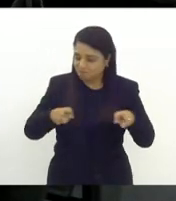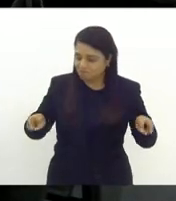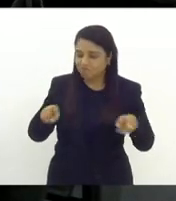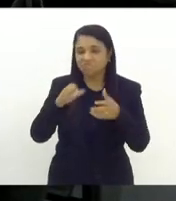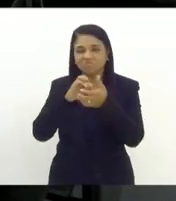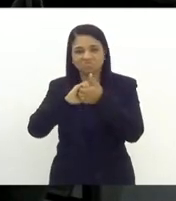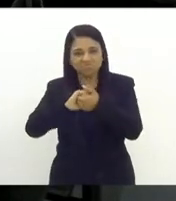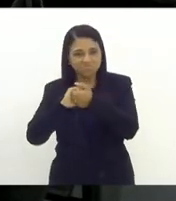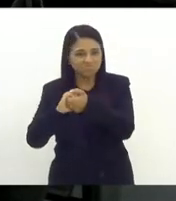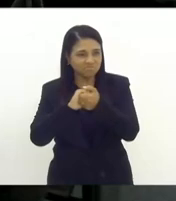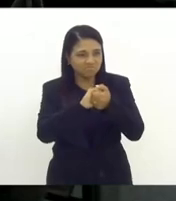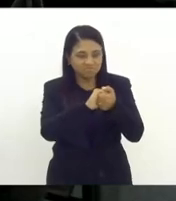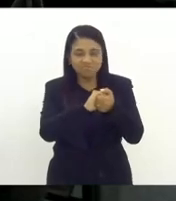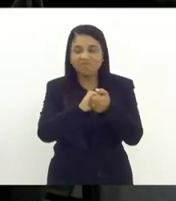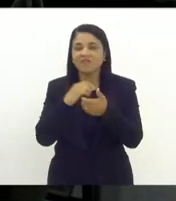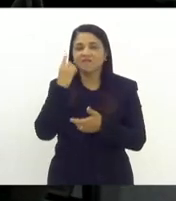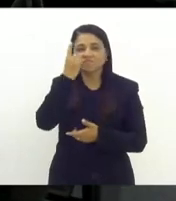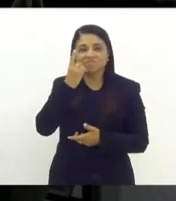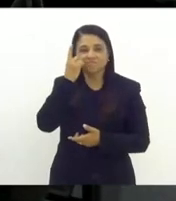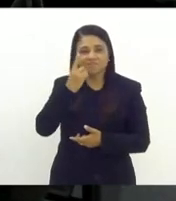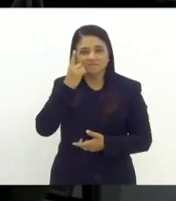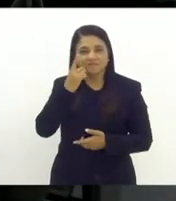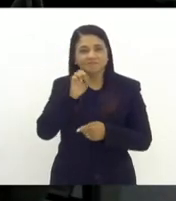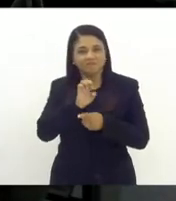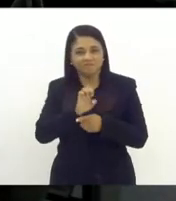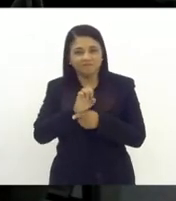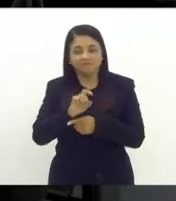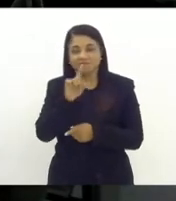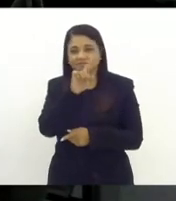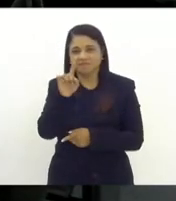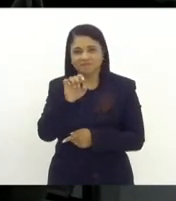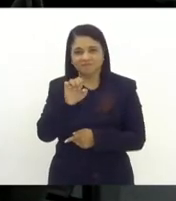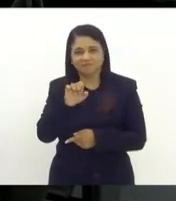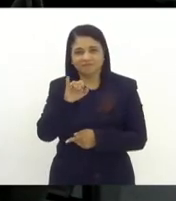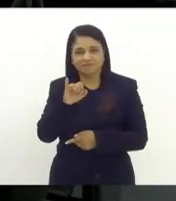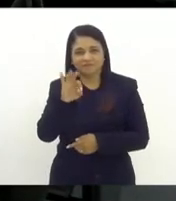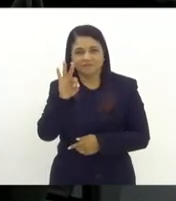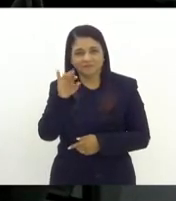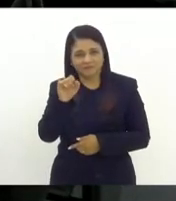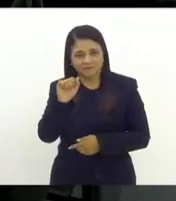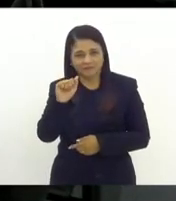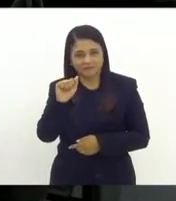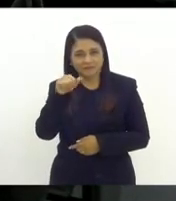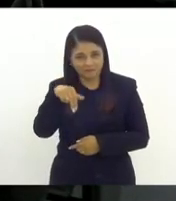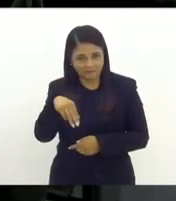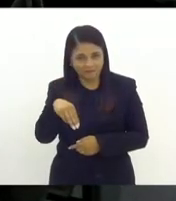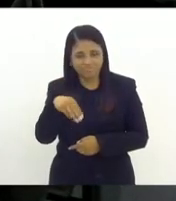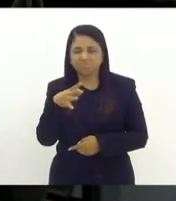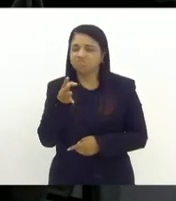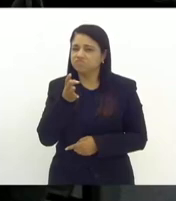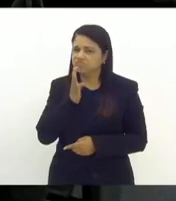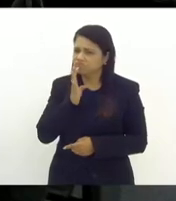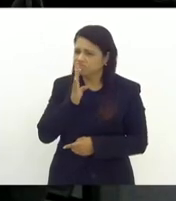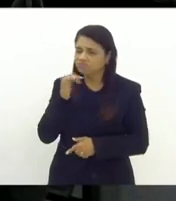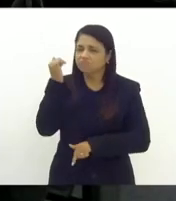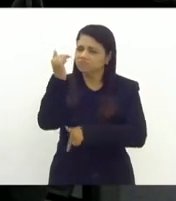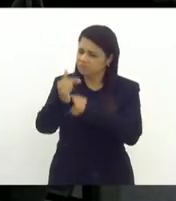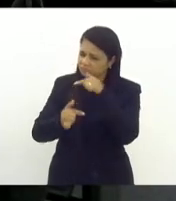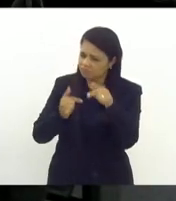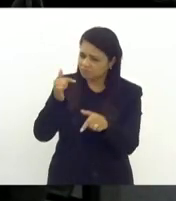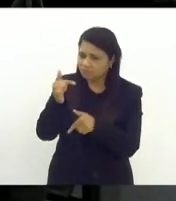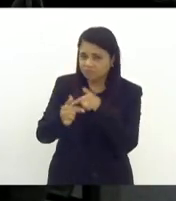amiga essa grande deputado estadual zeidan a gente reconhece todo o trabalho